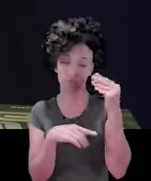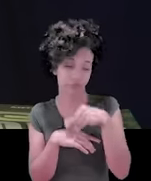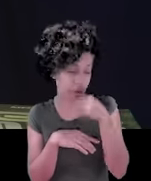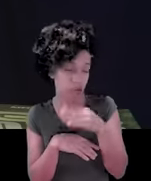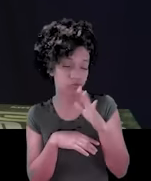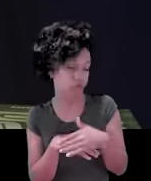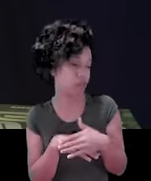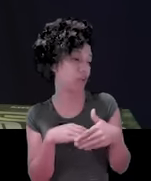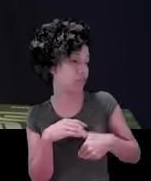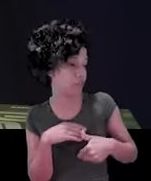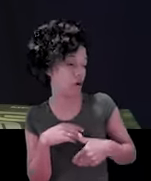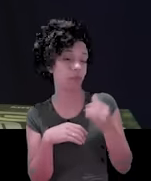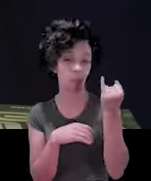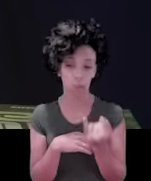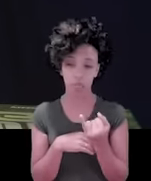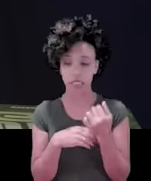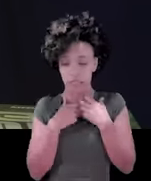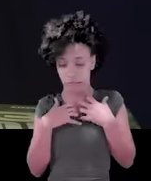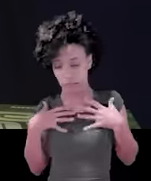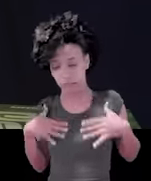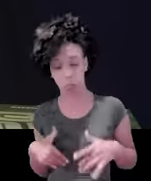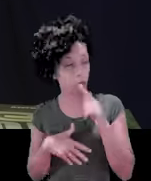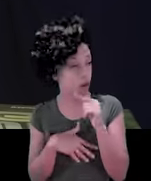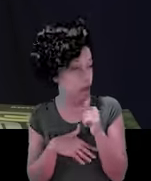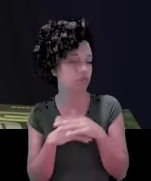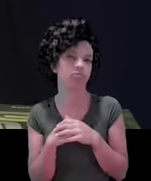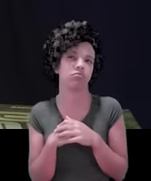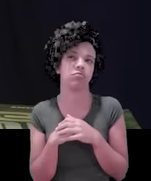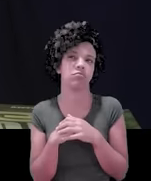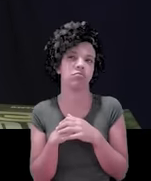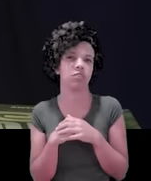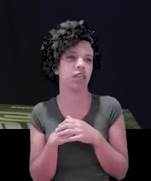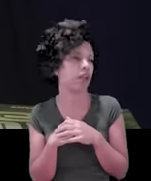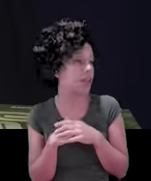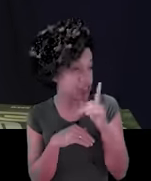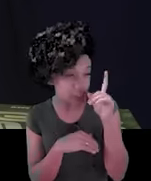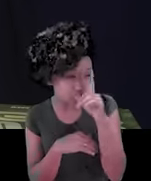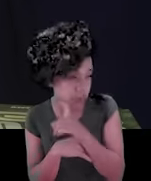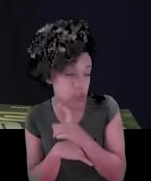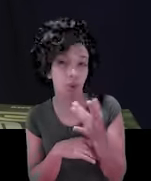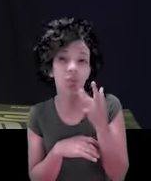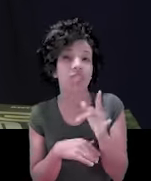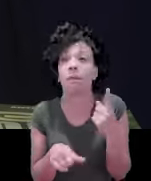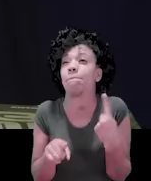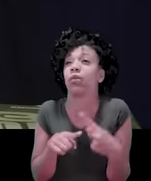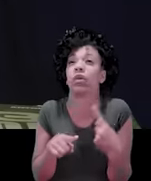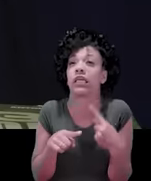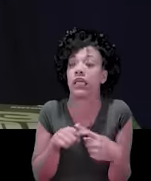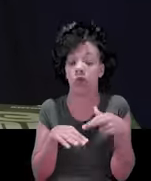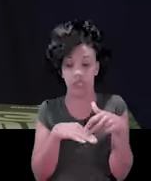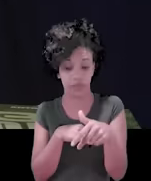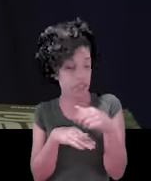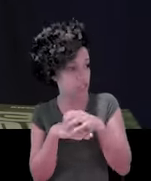tava fraco demais Sai daí tudo molhado e deu tanto trabalho trazendo você vê por que